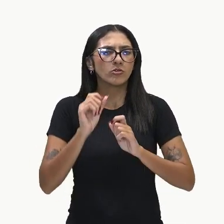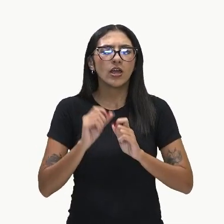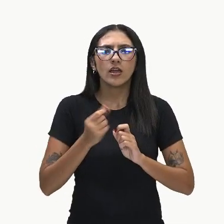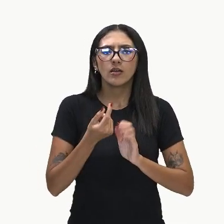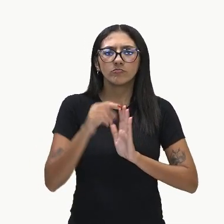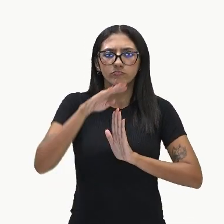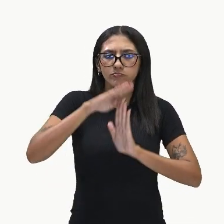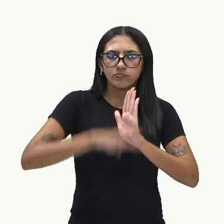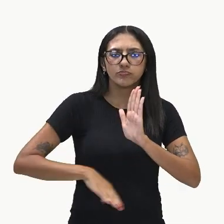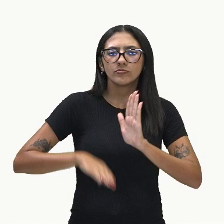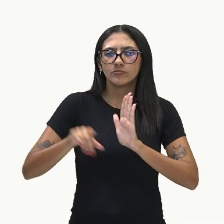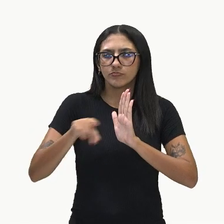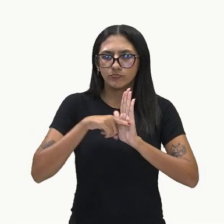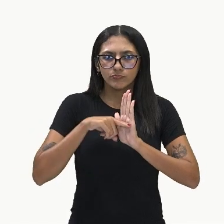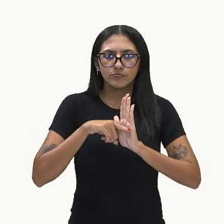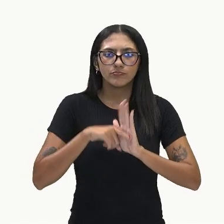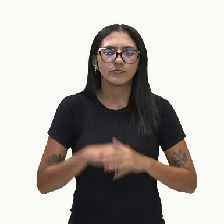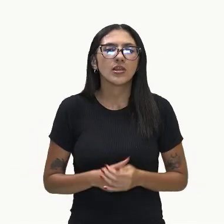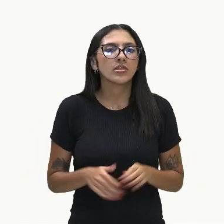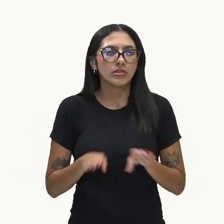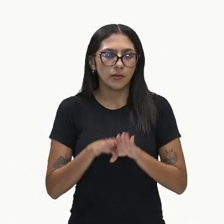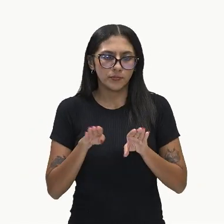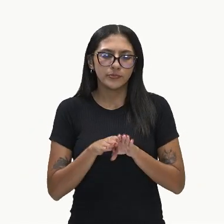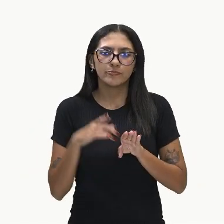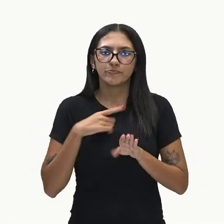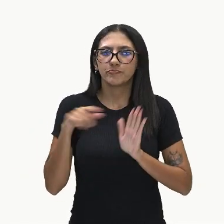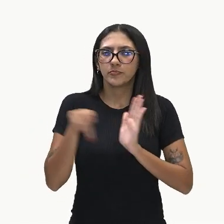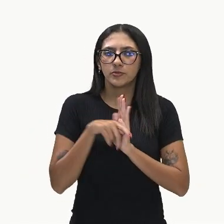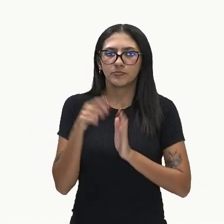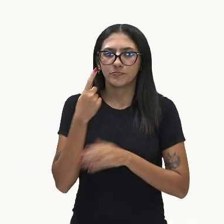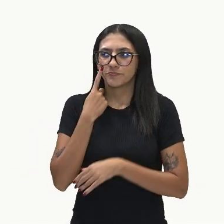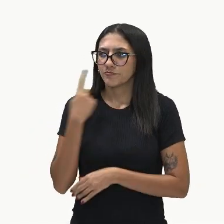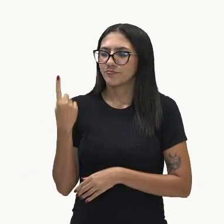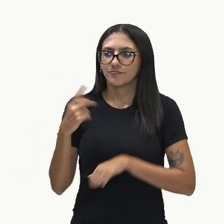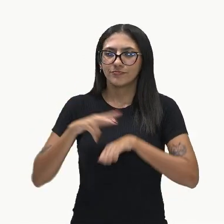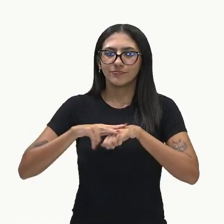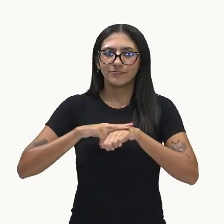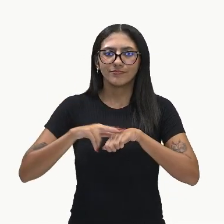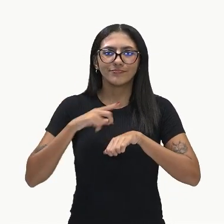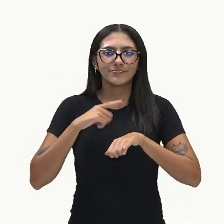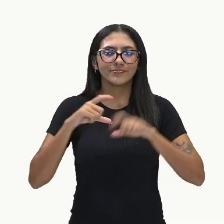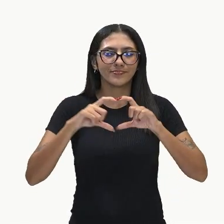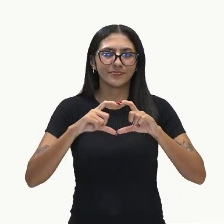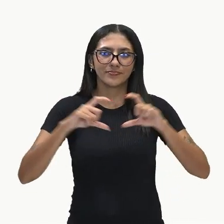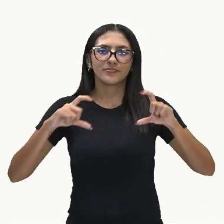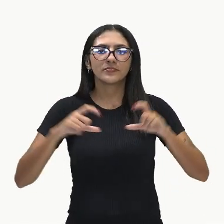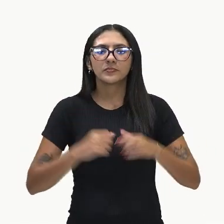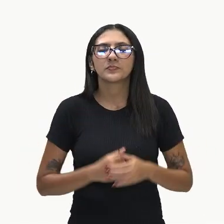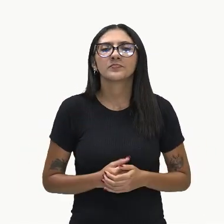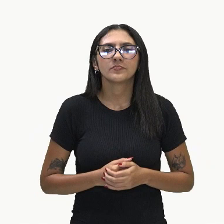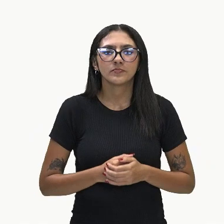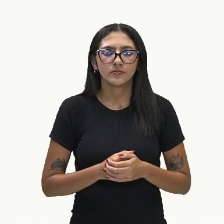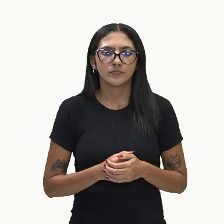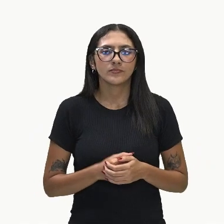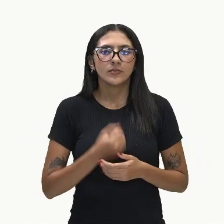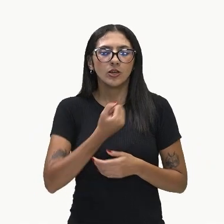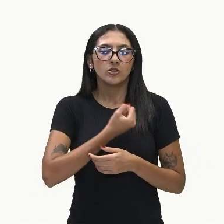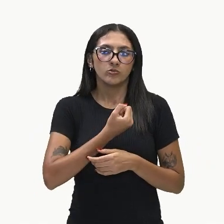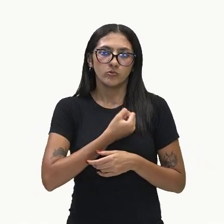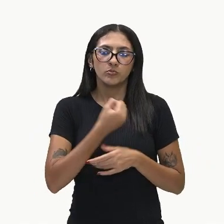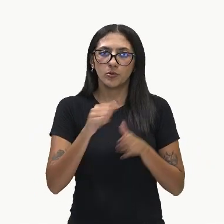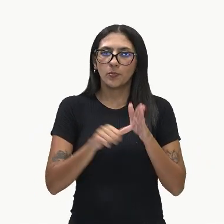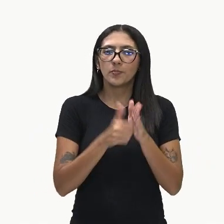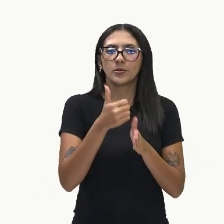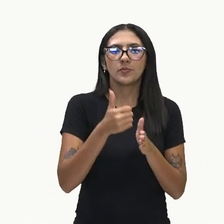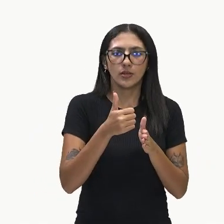onde a gente também tem a nossa formulazinha. Valor original menos novo valor. E isso a gente divide